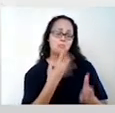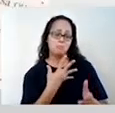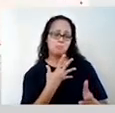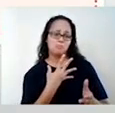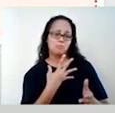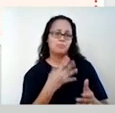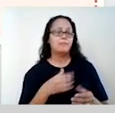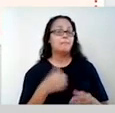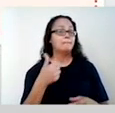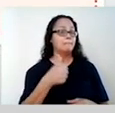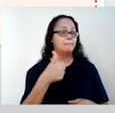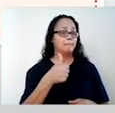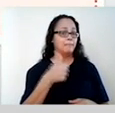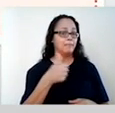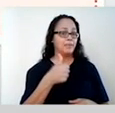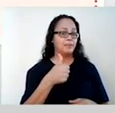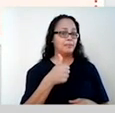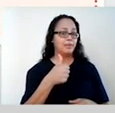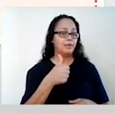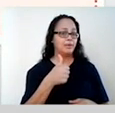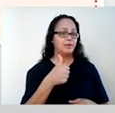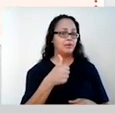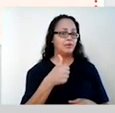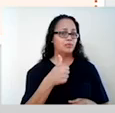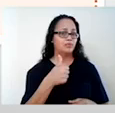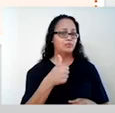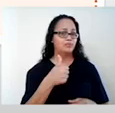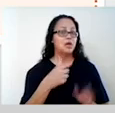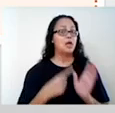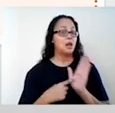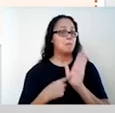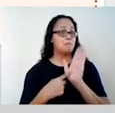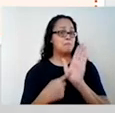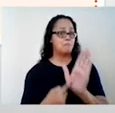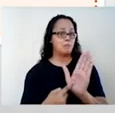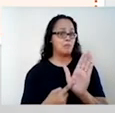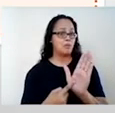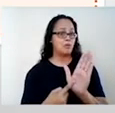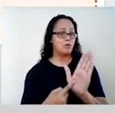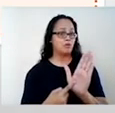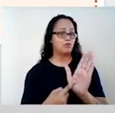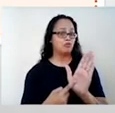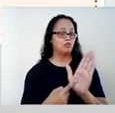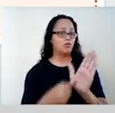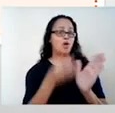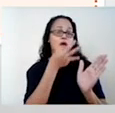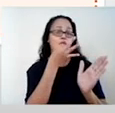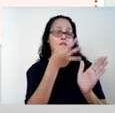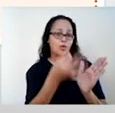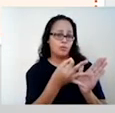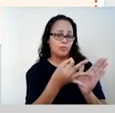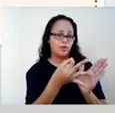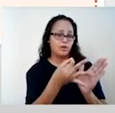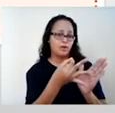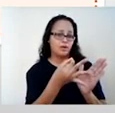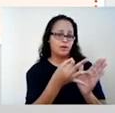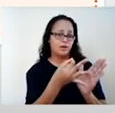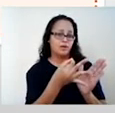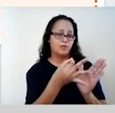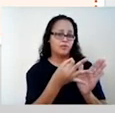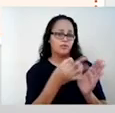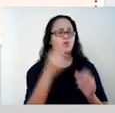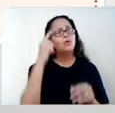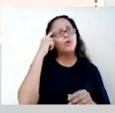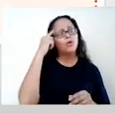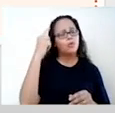certo? Então, a primeira coisa, um texto de opinião ele serve para expor e defender uma opinião. Seja, essa opinião pode ser um ponto